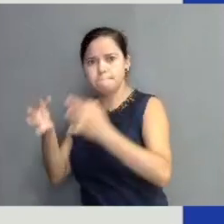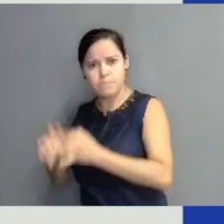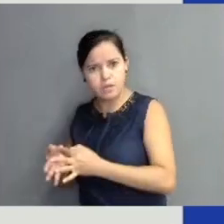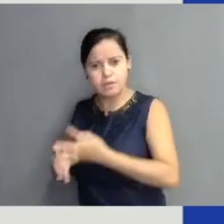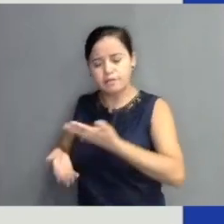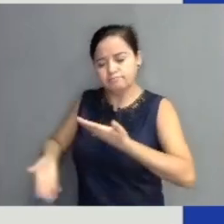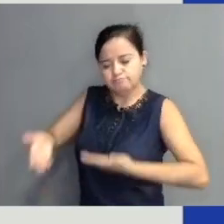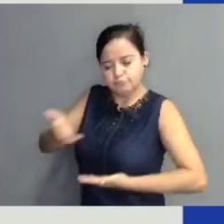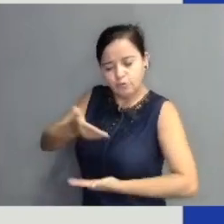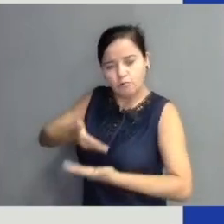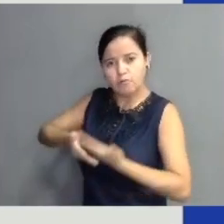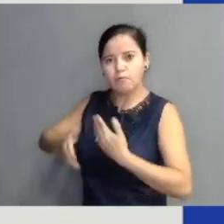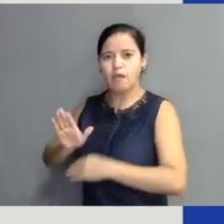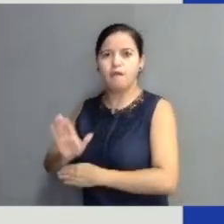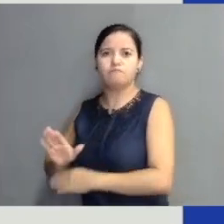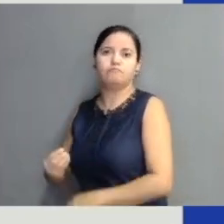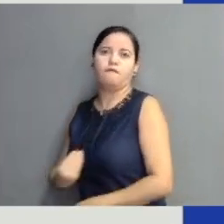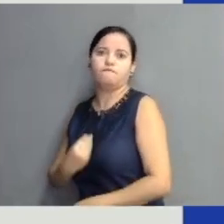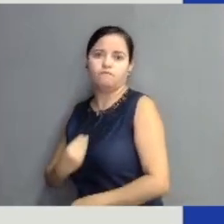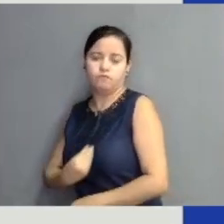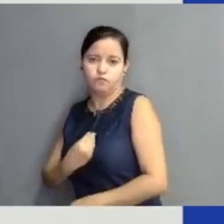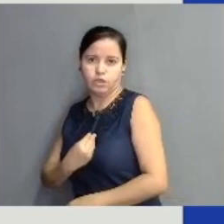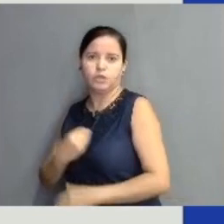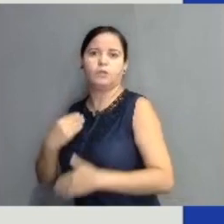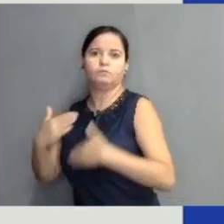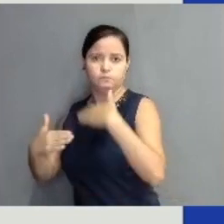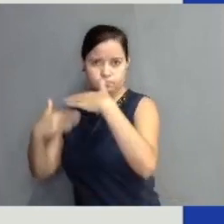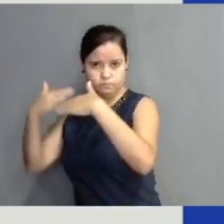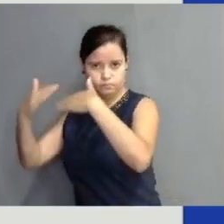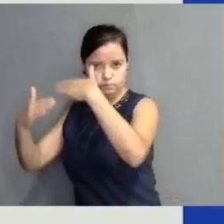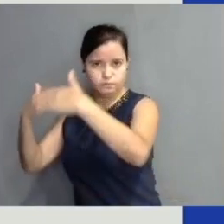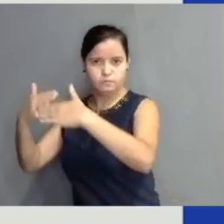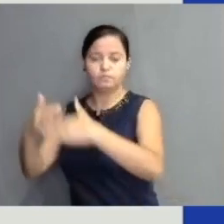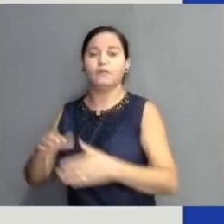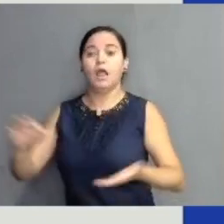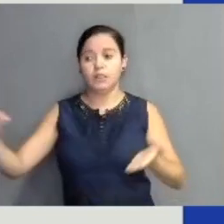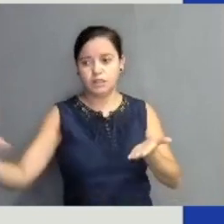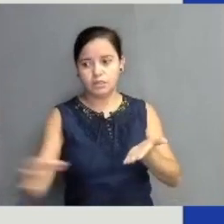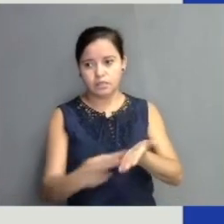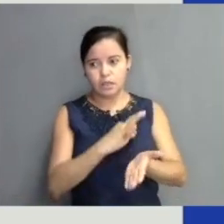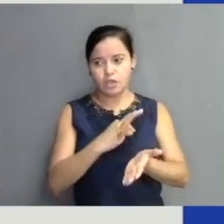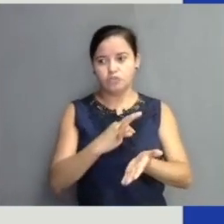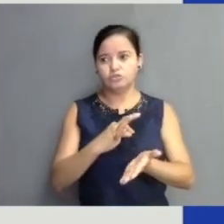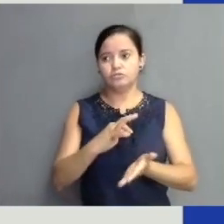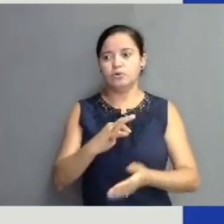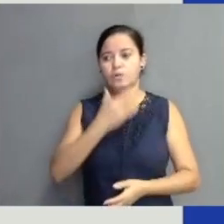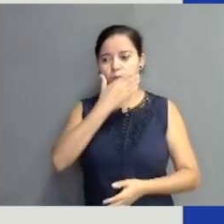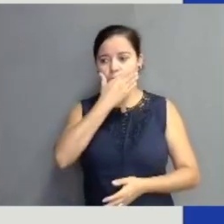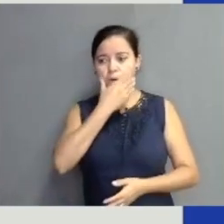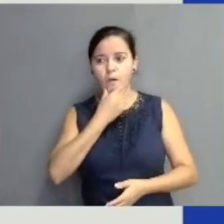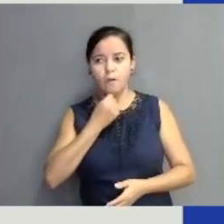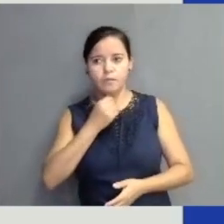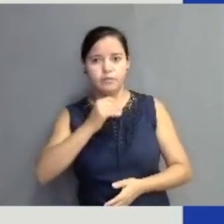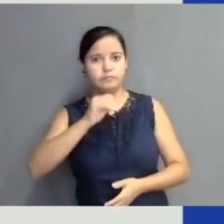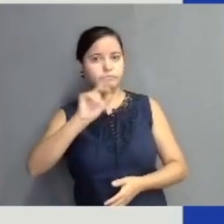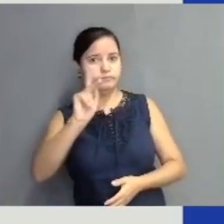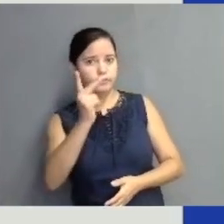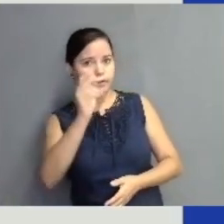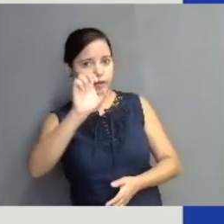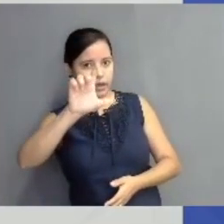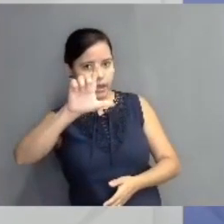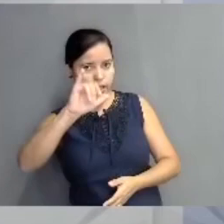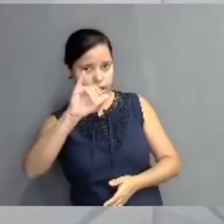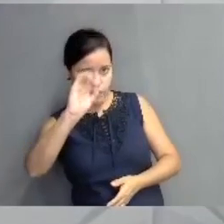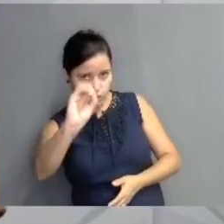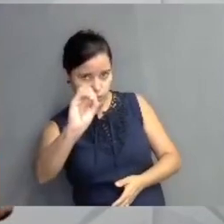com dignidade e carinho. Ali um texto de Hélio Matar. Então, pessoal, trazendo